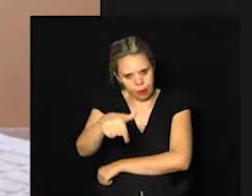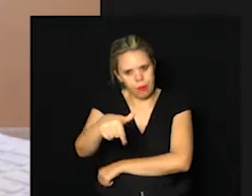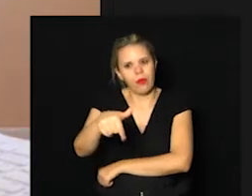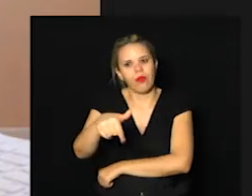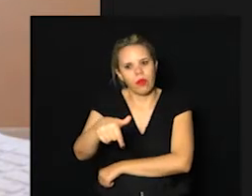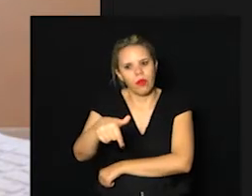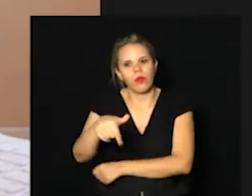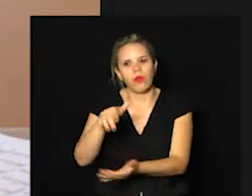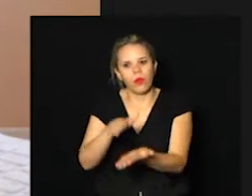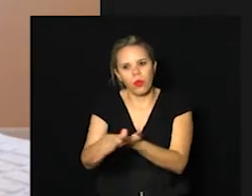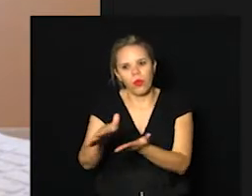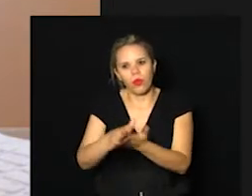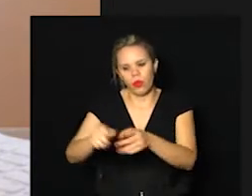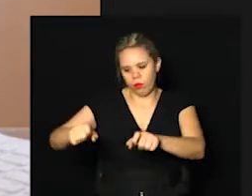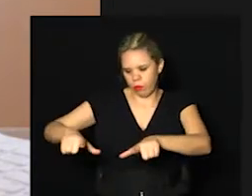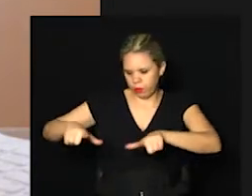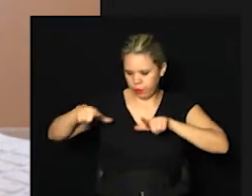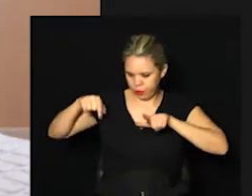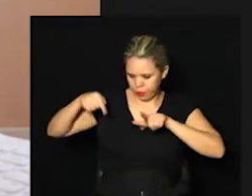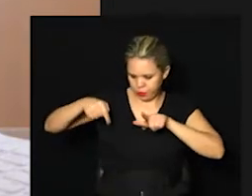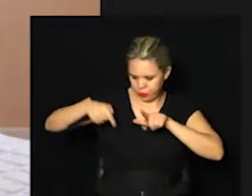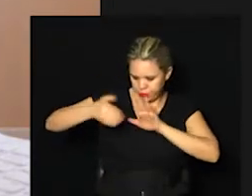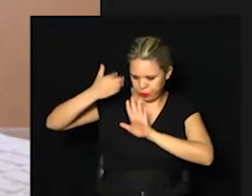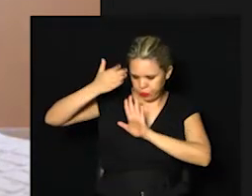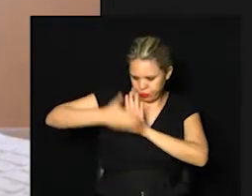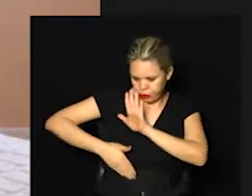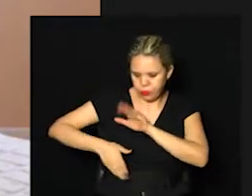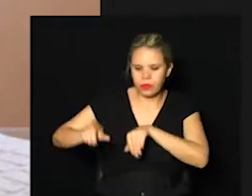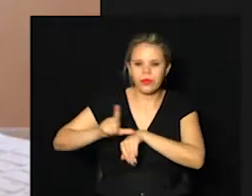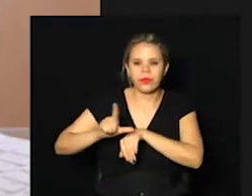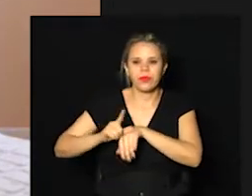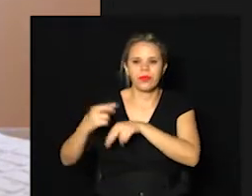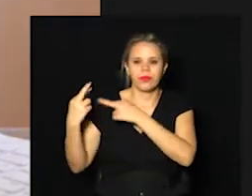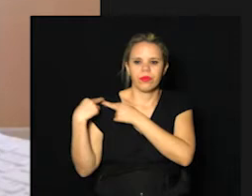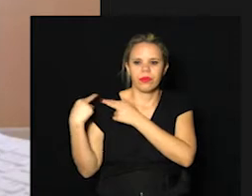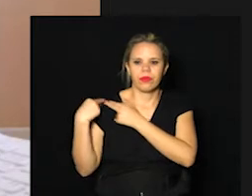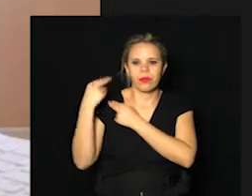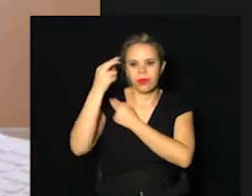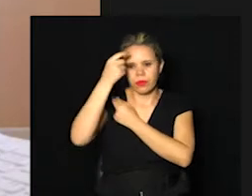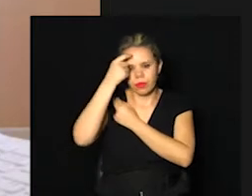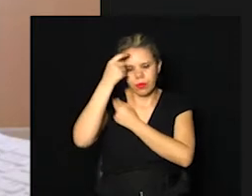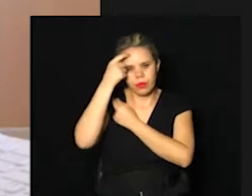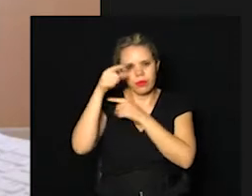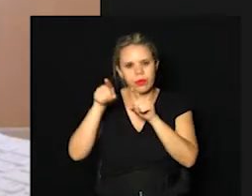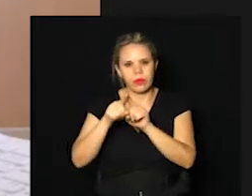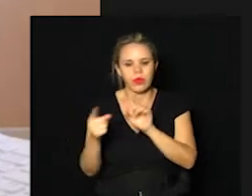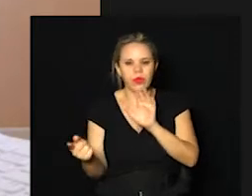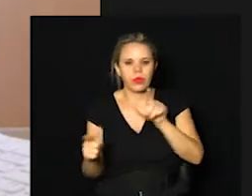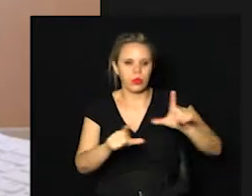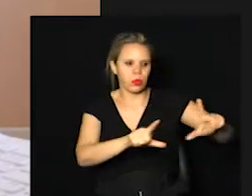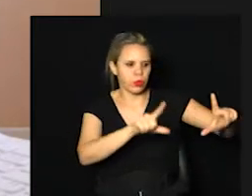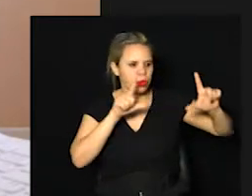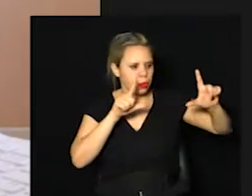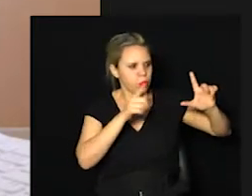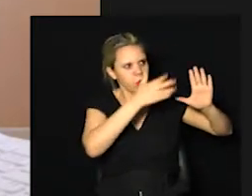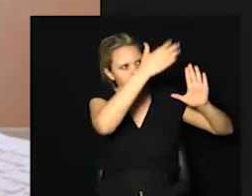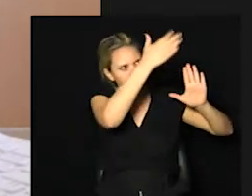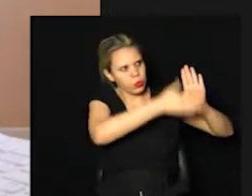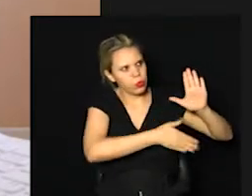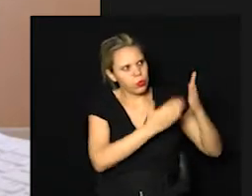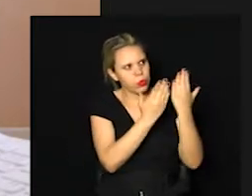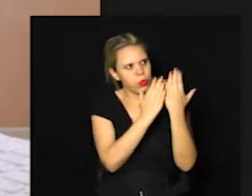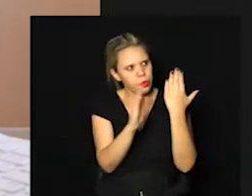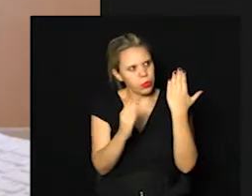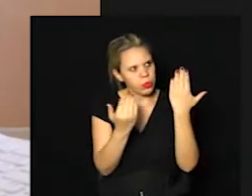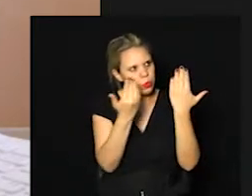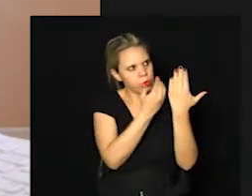devem emitir a declaração de estabelecimento responsável e anexar ali no local visível, já na entrada,